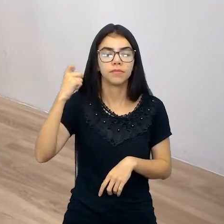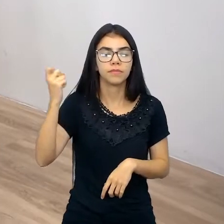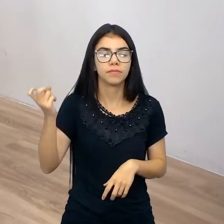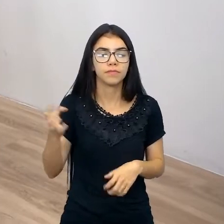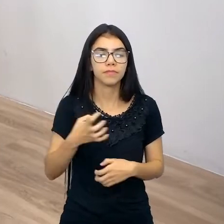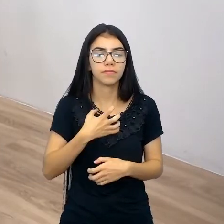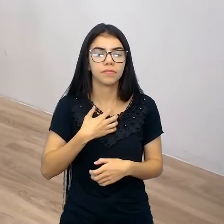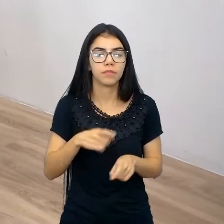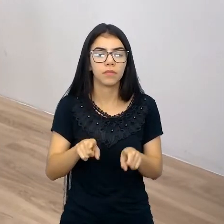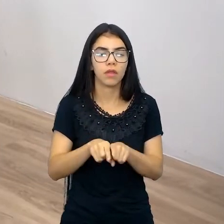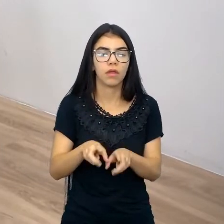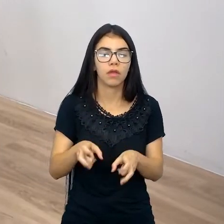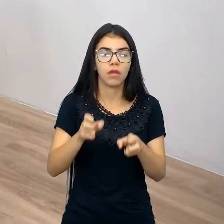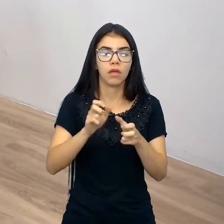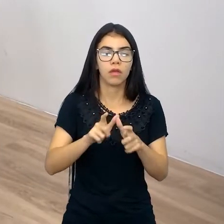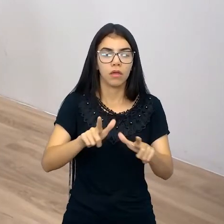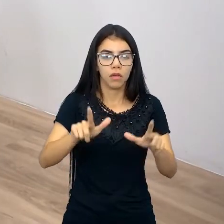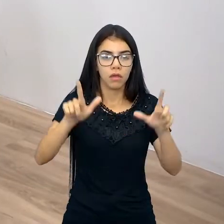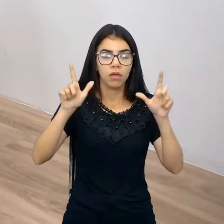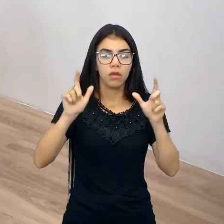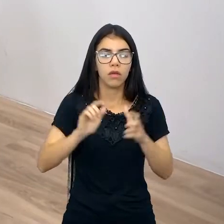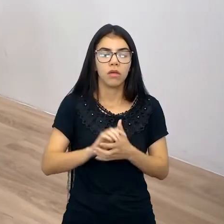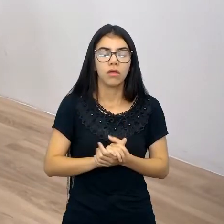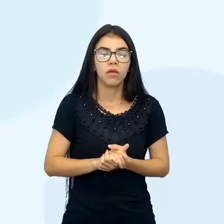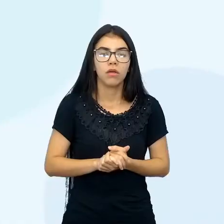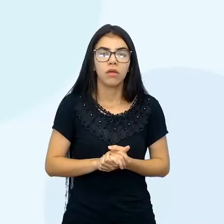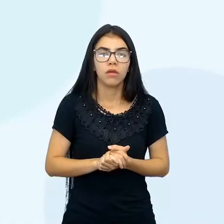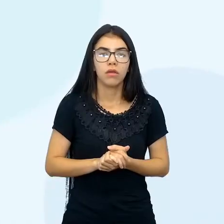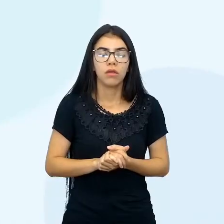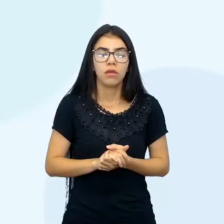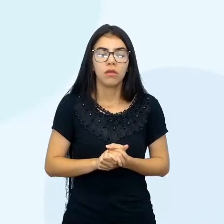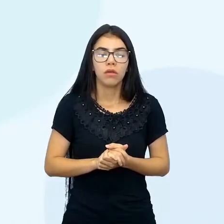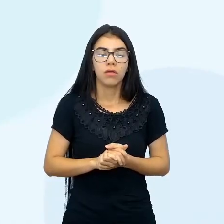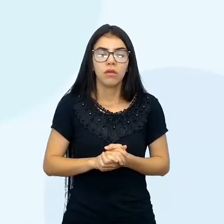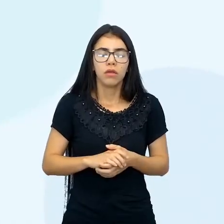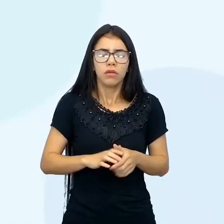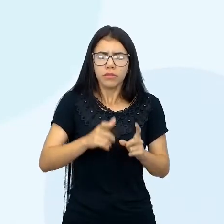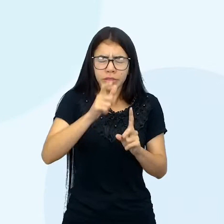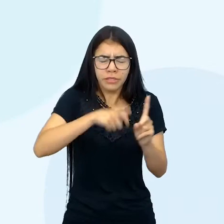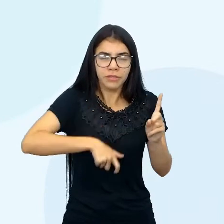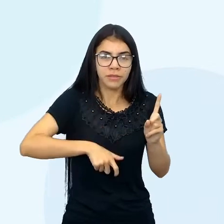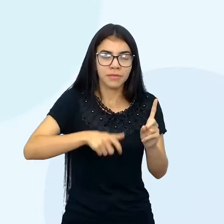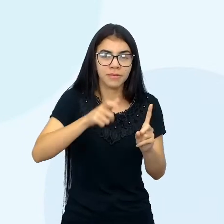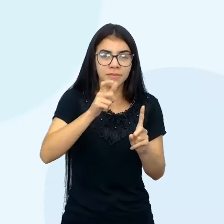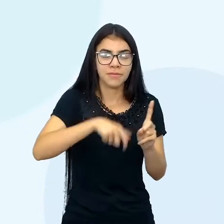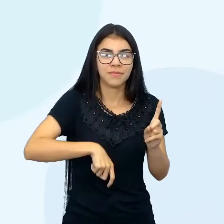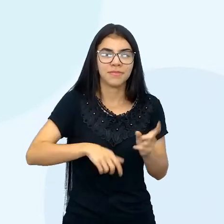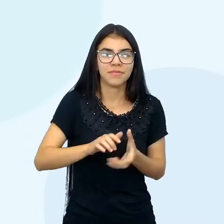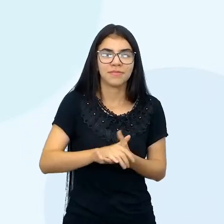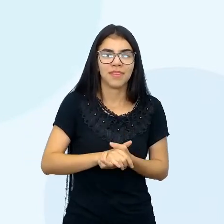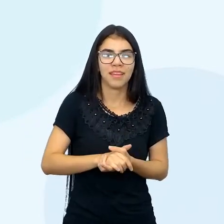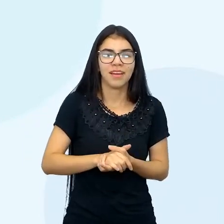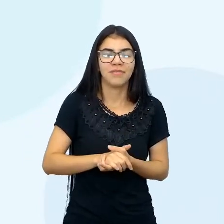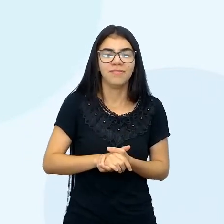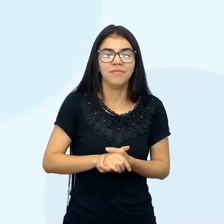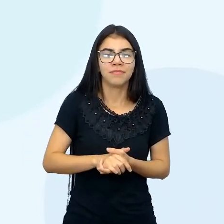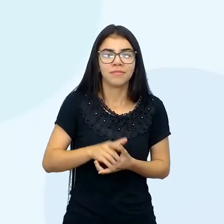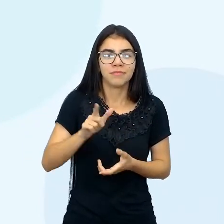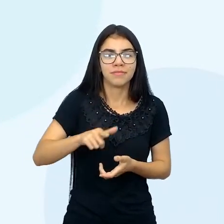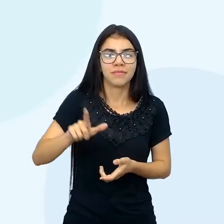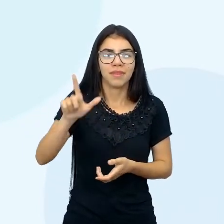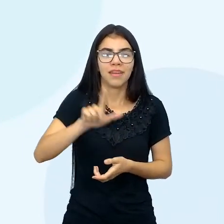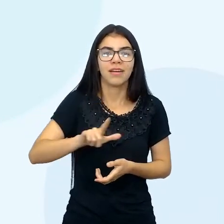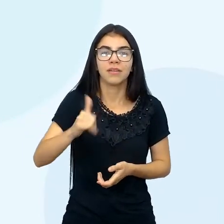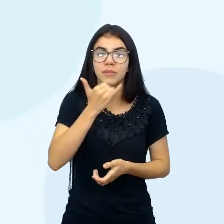só. Olha a tela. Vamos lá. Tem uma personagem aí na tela. Se eu fosse